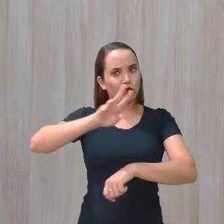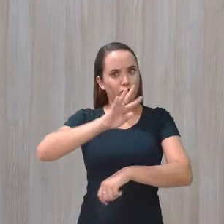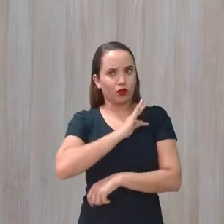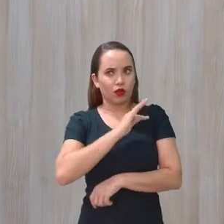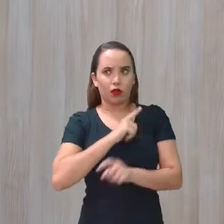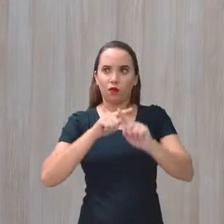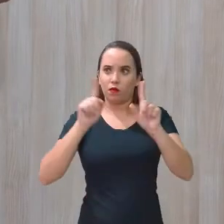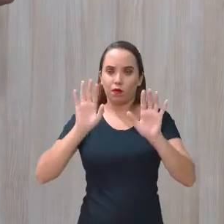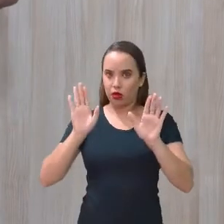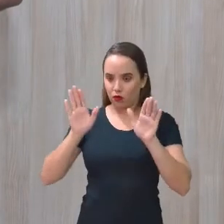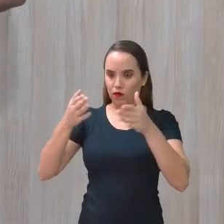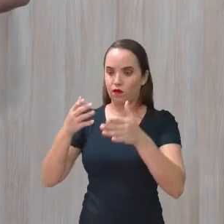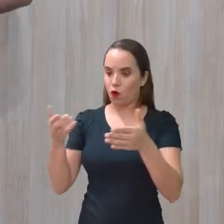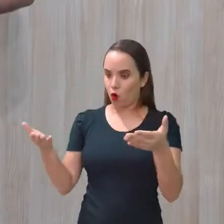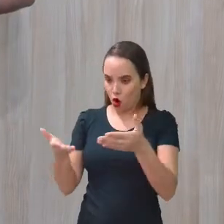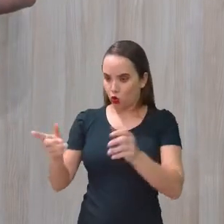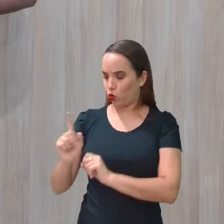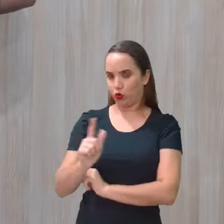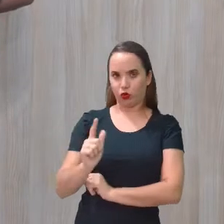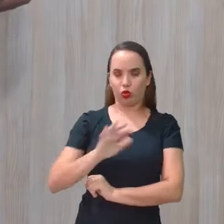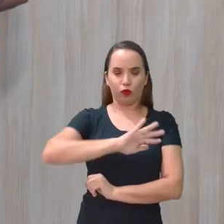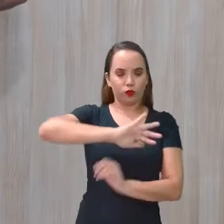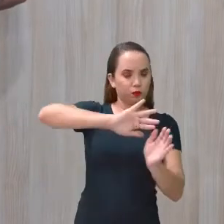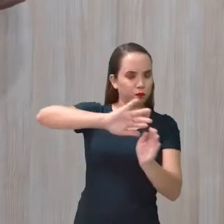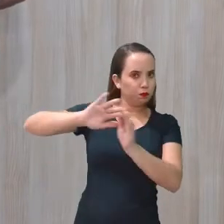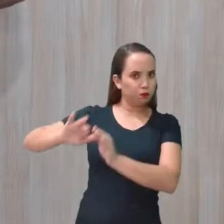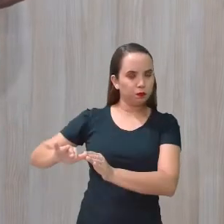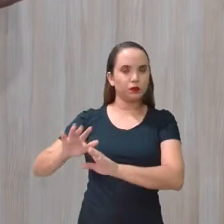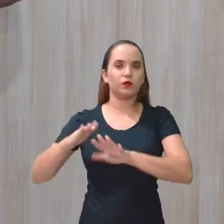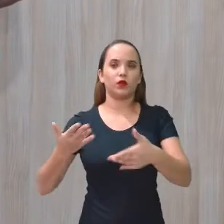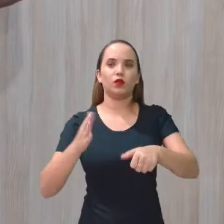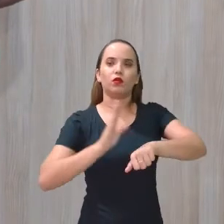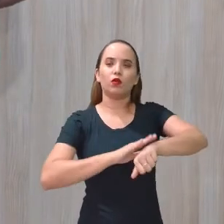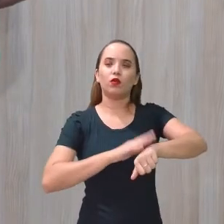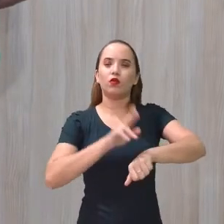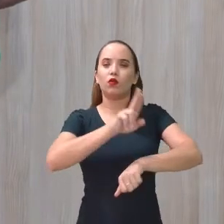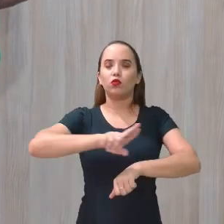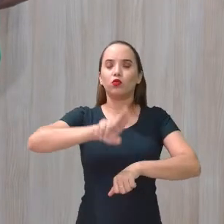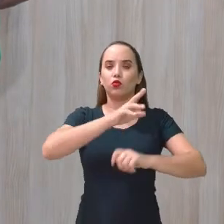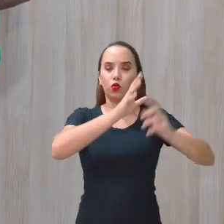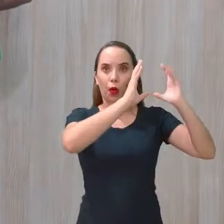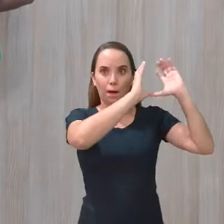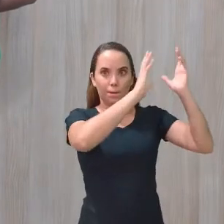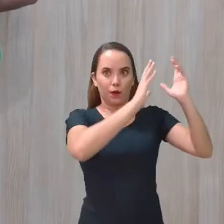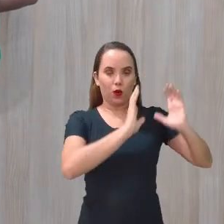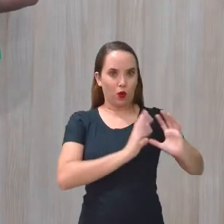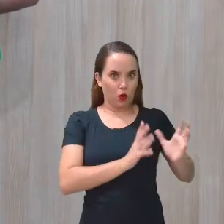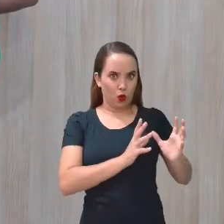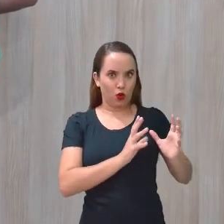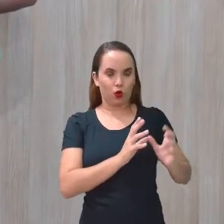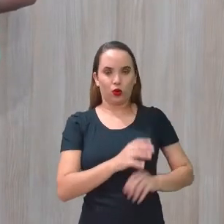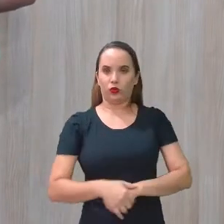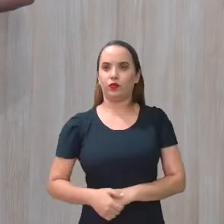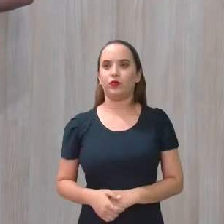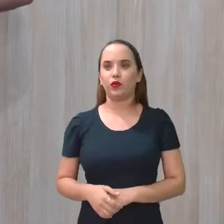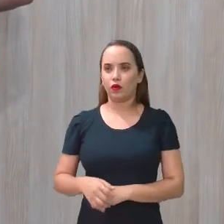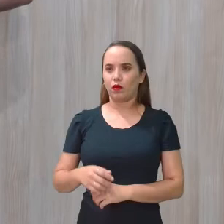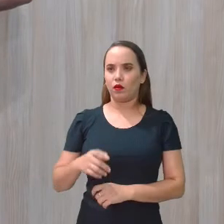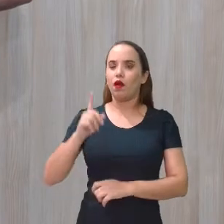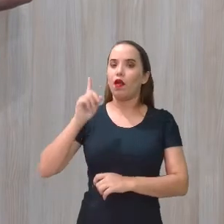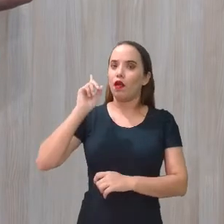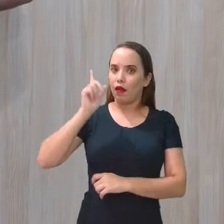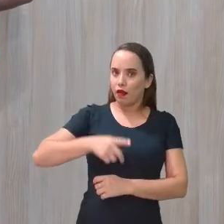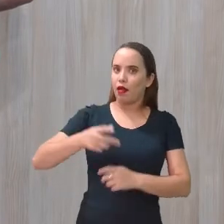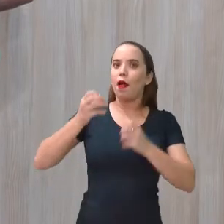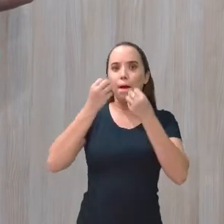preocupar muito com ela não. Então veja, quando a gente escolheu tanto a bola de basquete quanto a bola de vôlei para valer 15, foi satisfeita a equação de